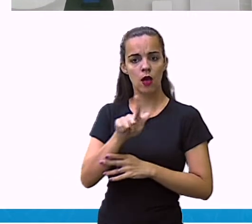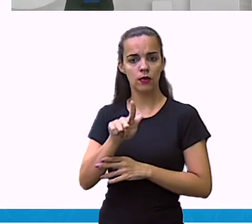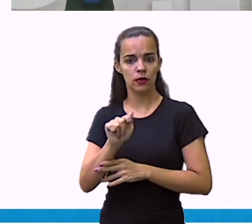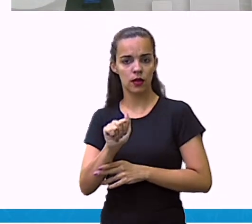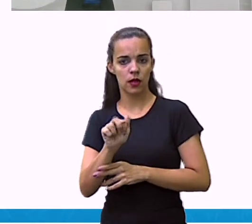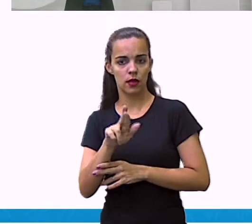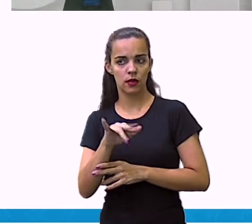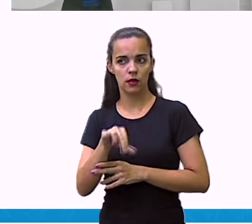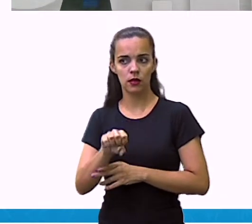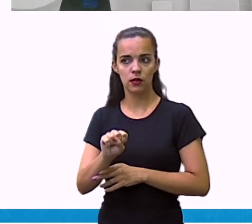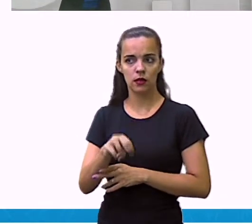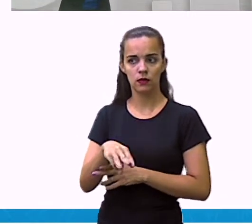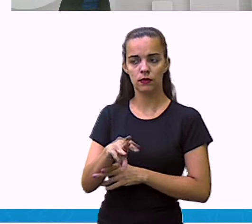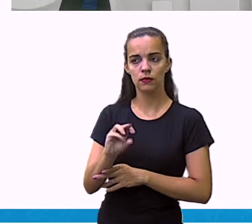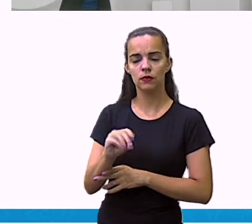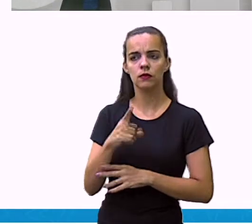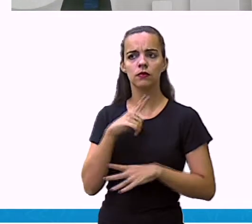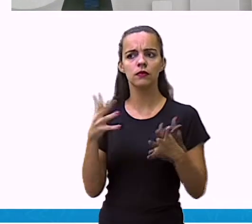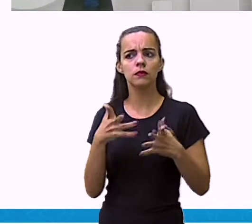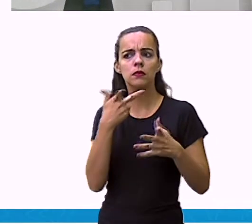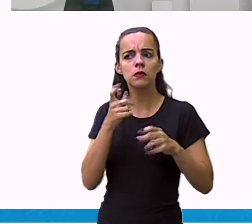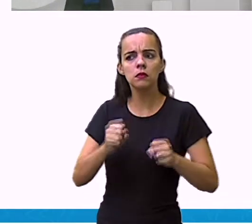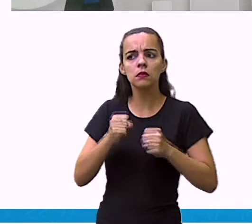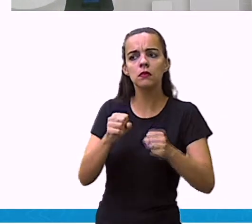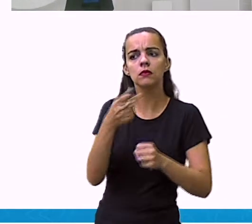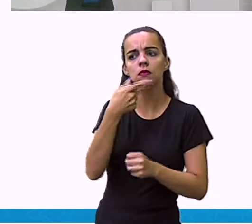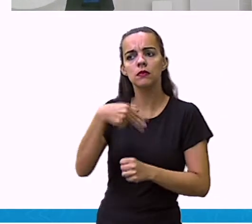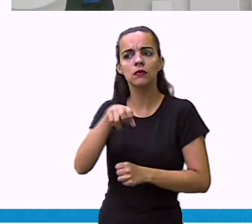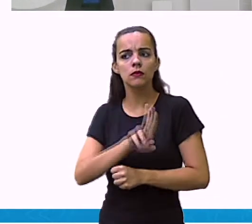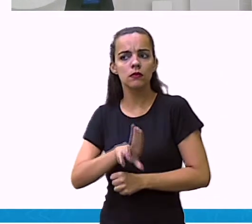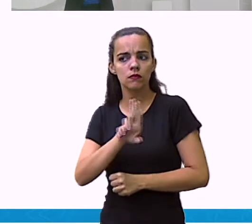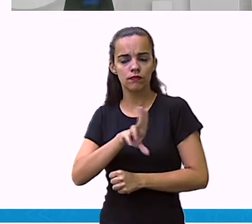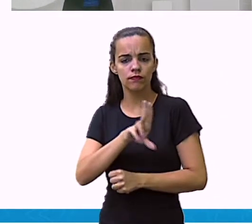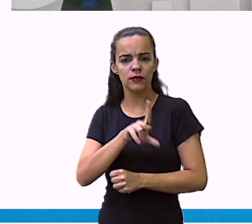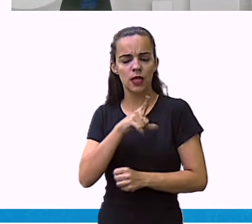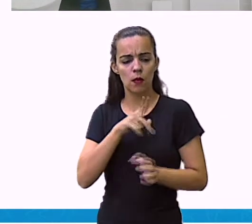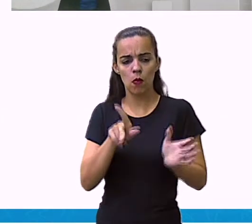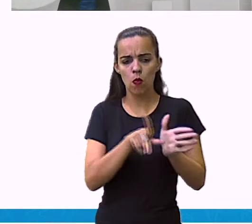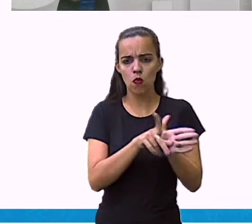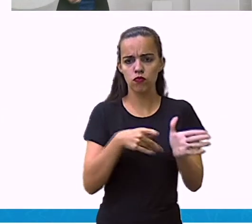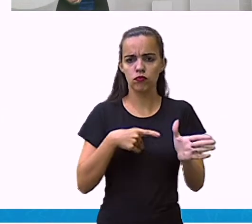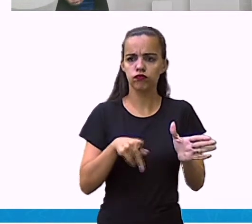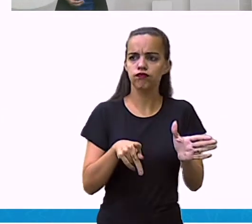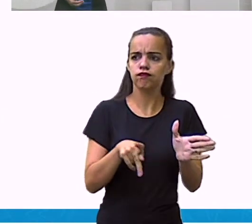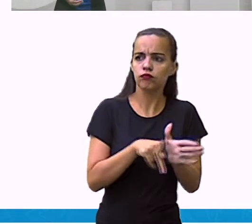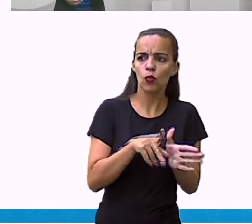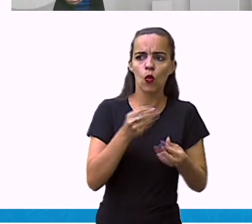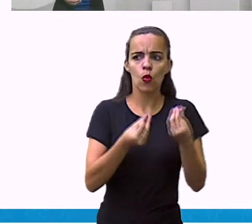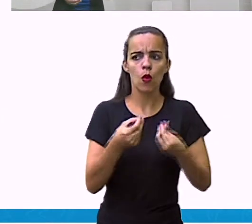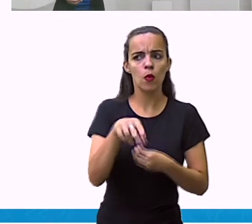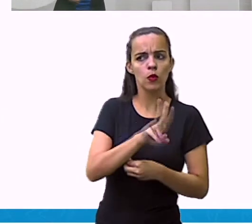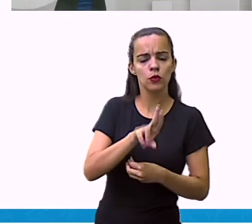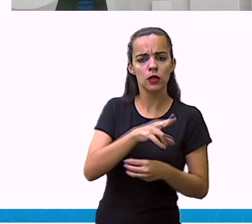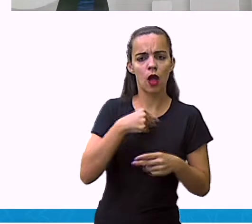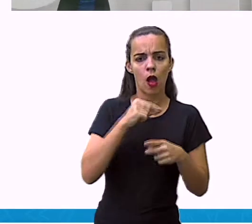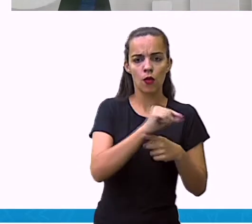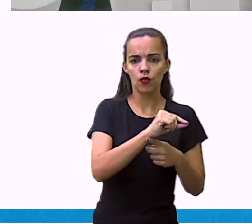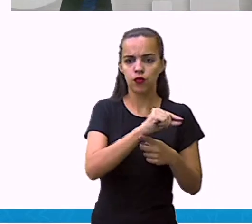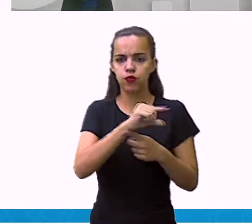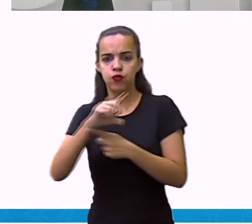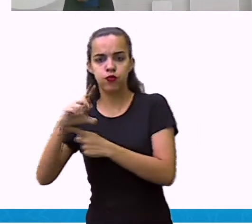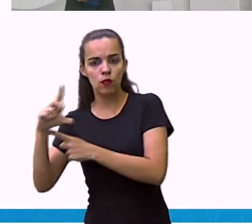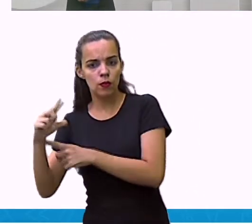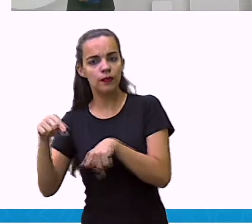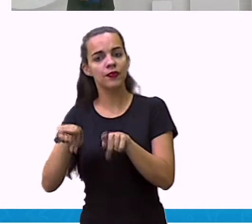possuem uma sucessão, ou seja, eles possuem um padrão. Pode ser em ordem crescente, pode ser